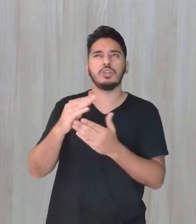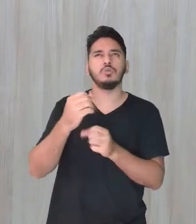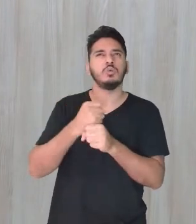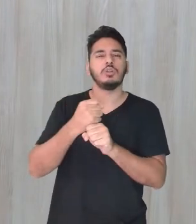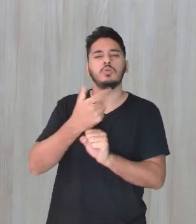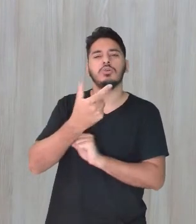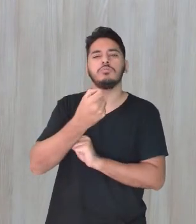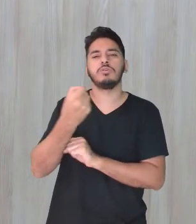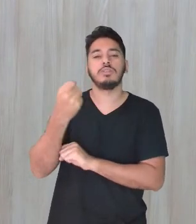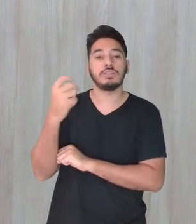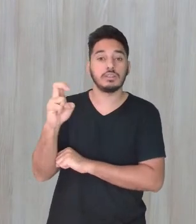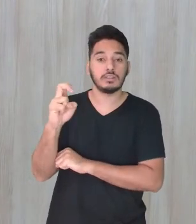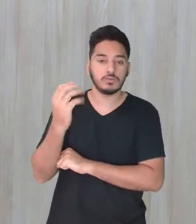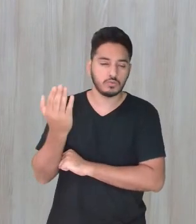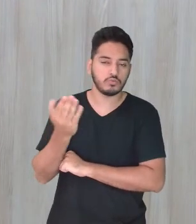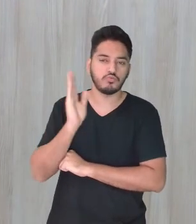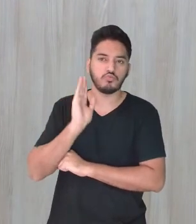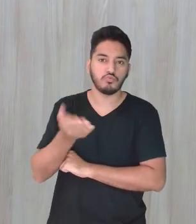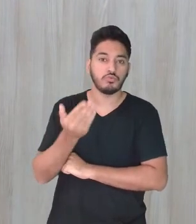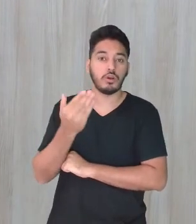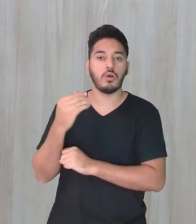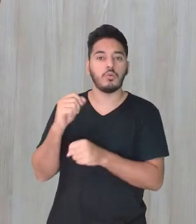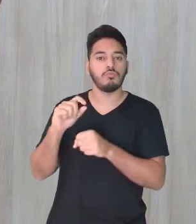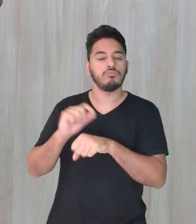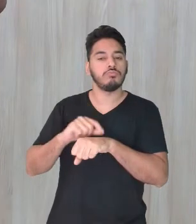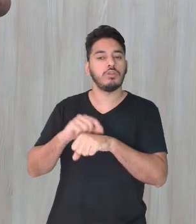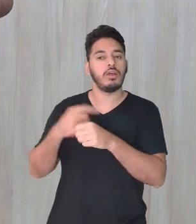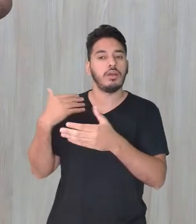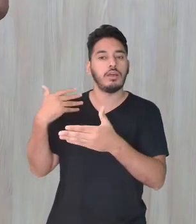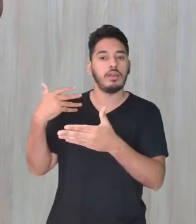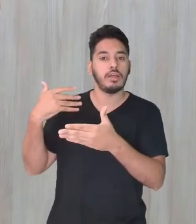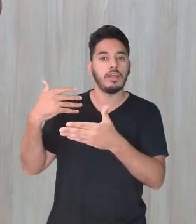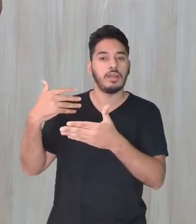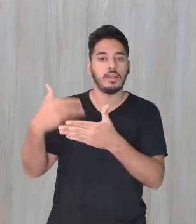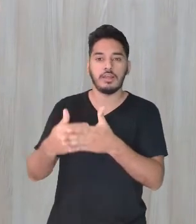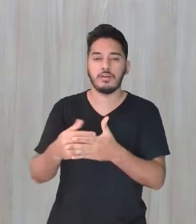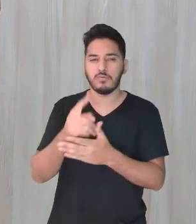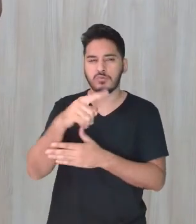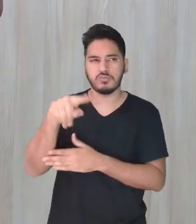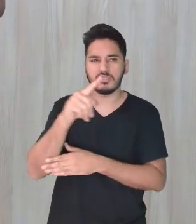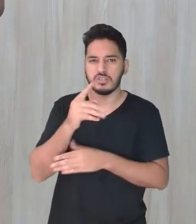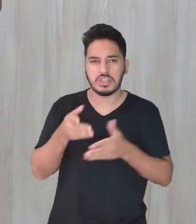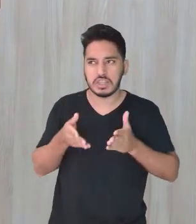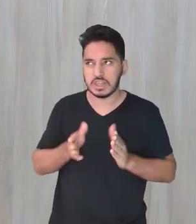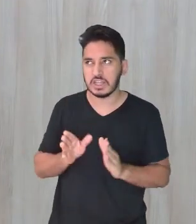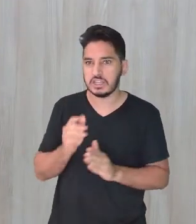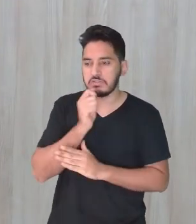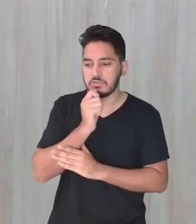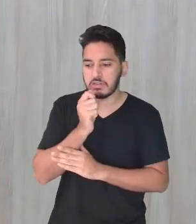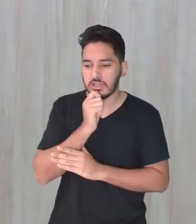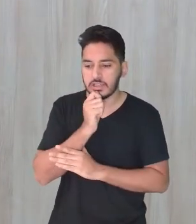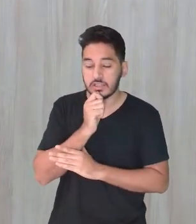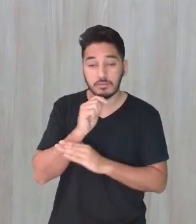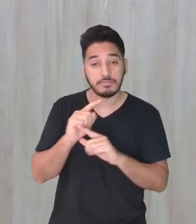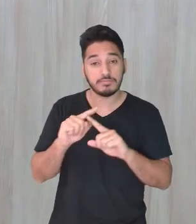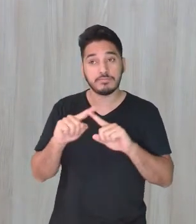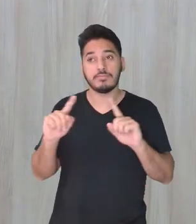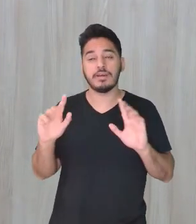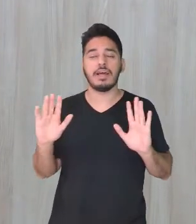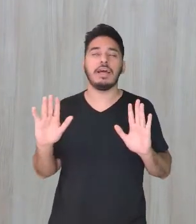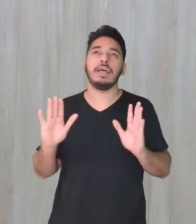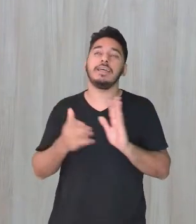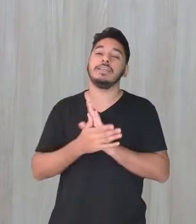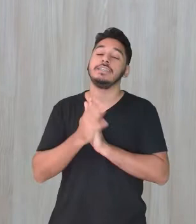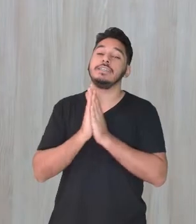2005, né? Então tem aí uma longa jornada. Vocês não eram nem nascidos, né? Mas Não precisa falar